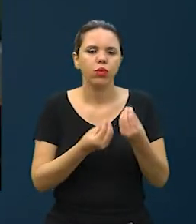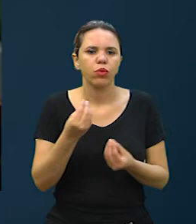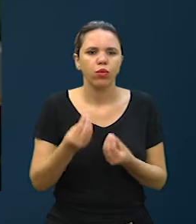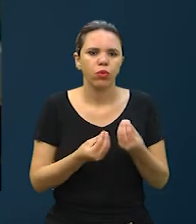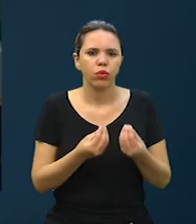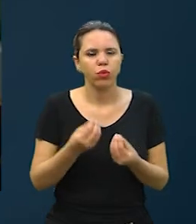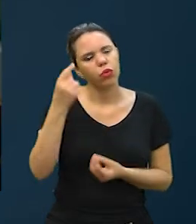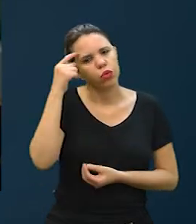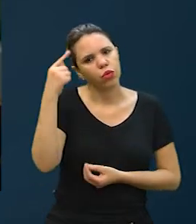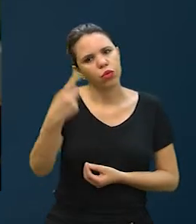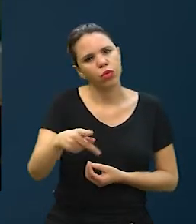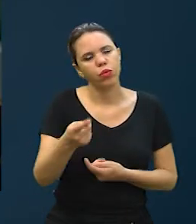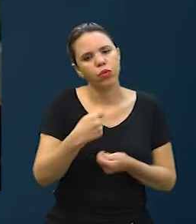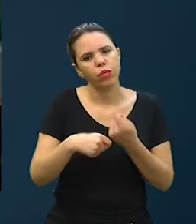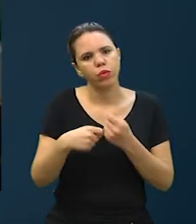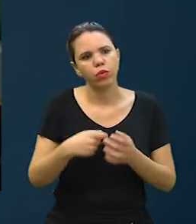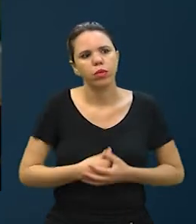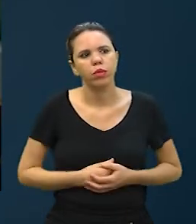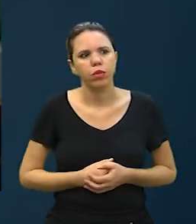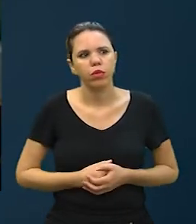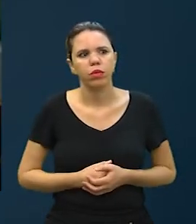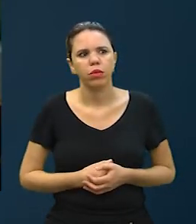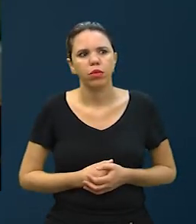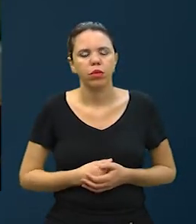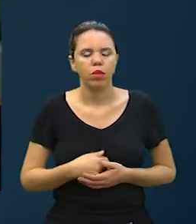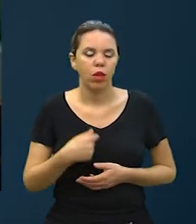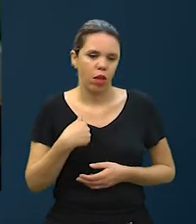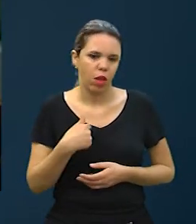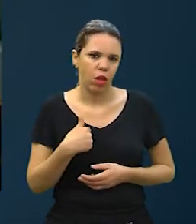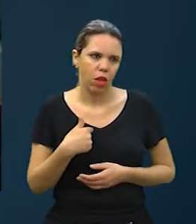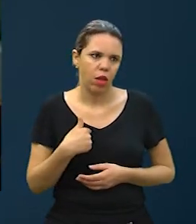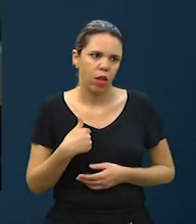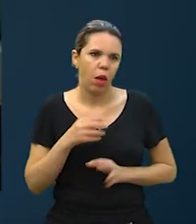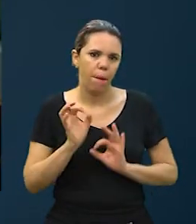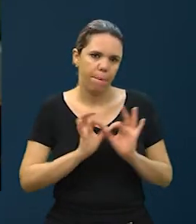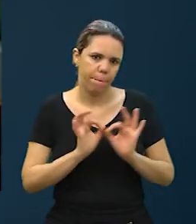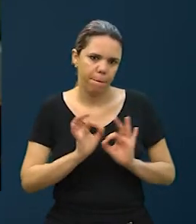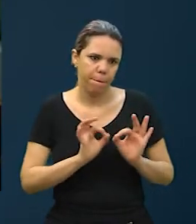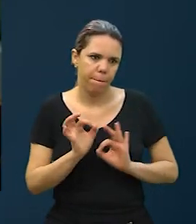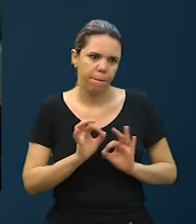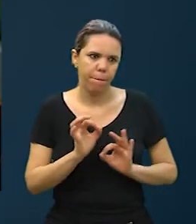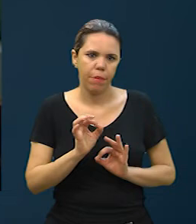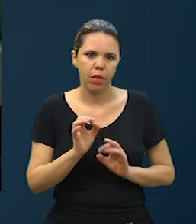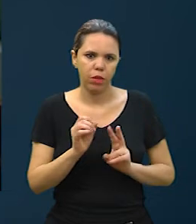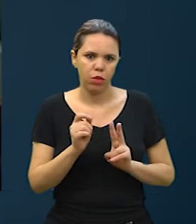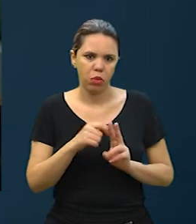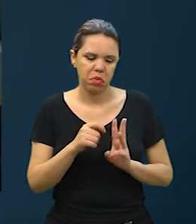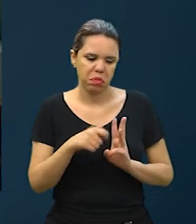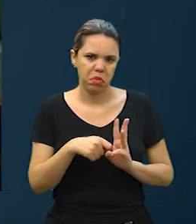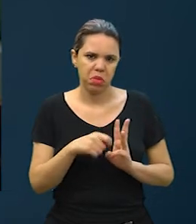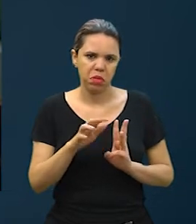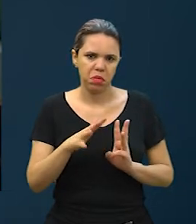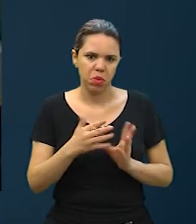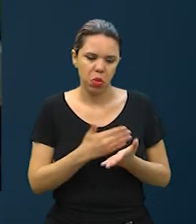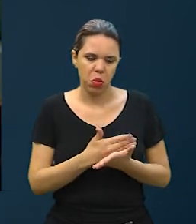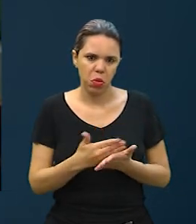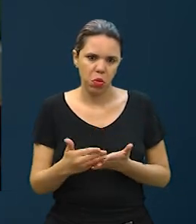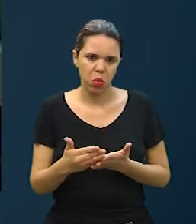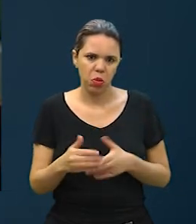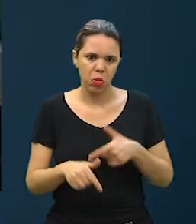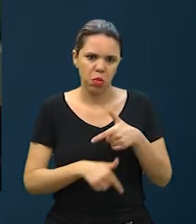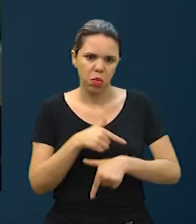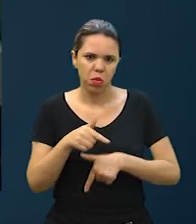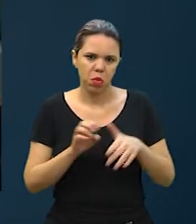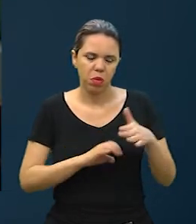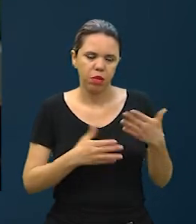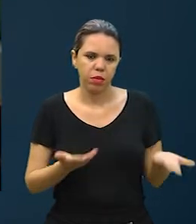pediu como é que está a tua ideia do negócio. Olha, estou me preparando para daqui a 2, 3 meses iniciar a